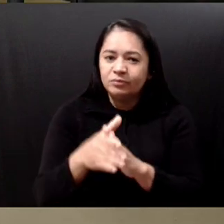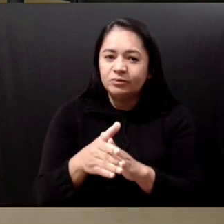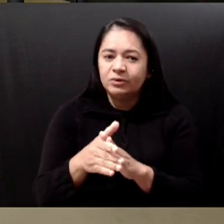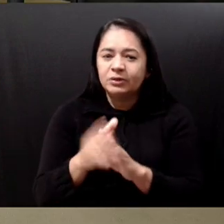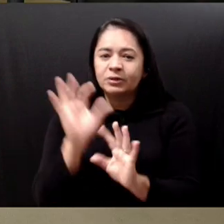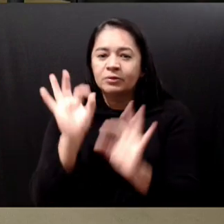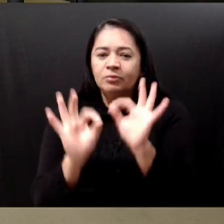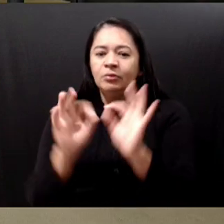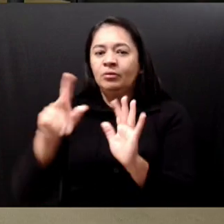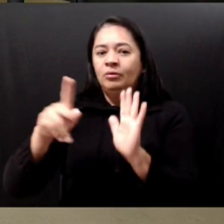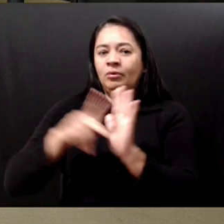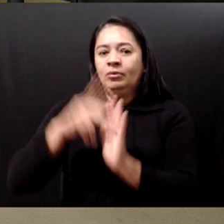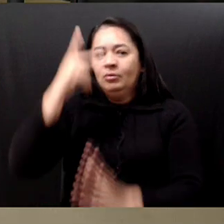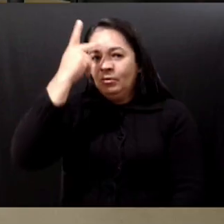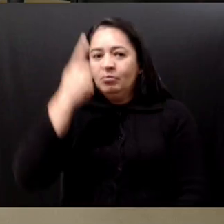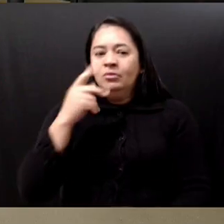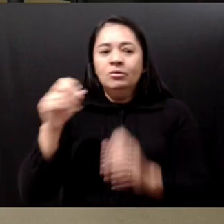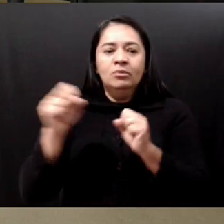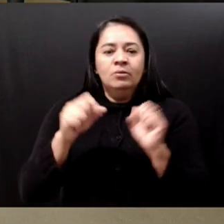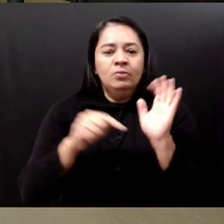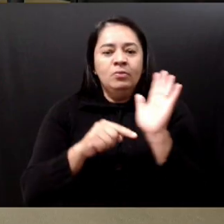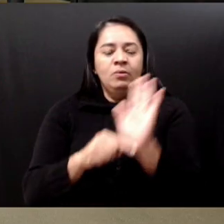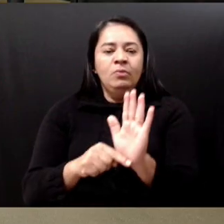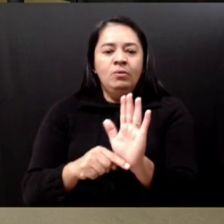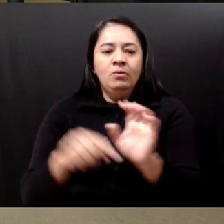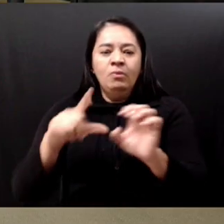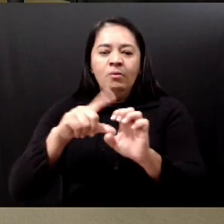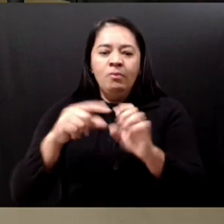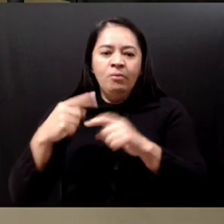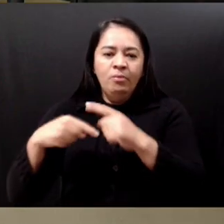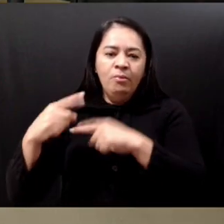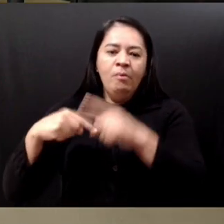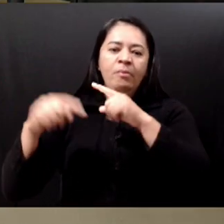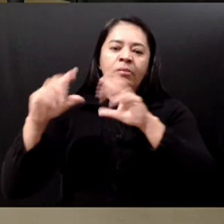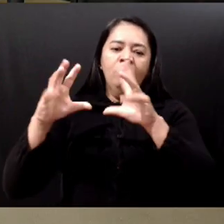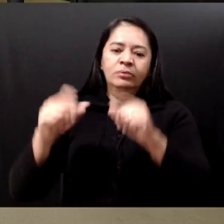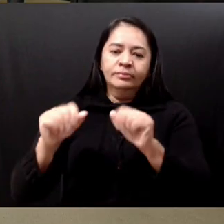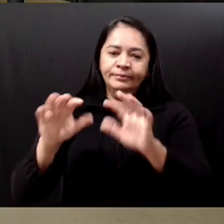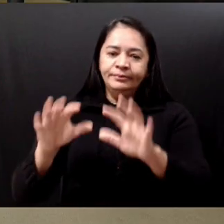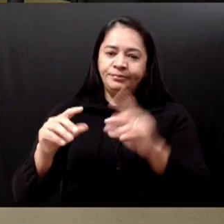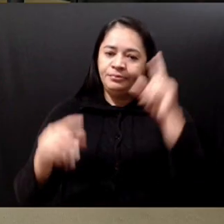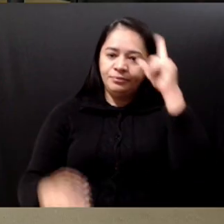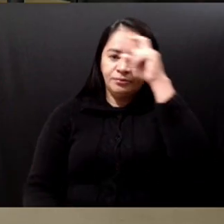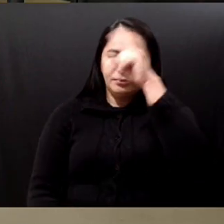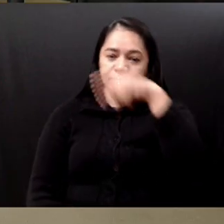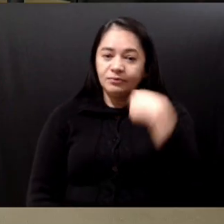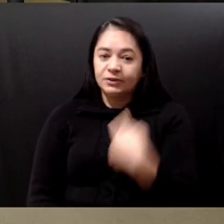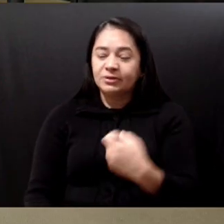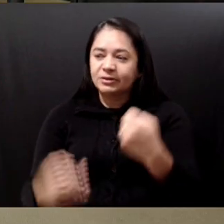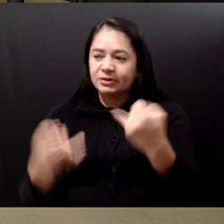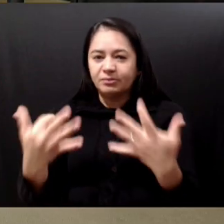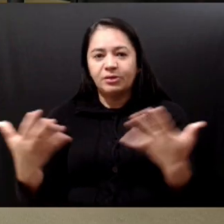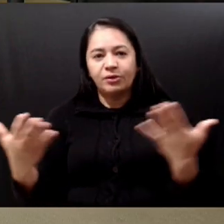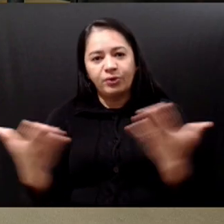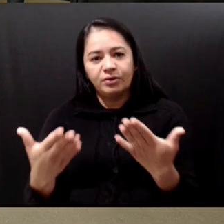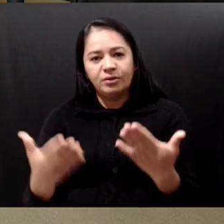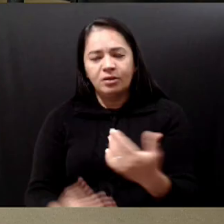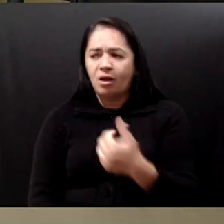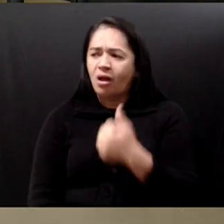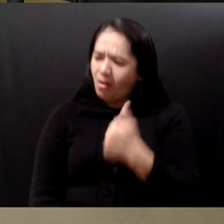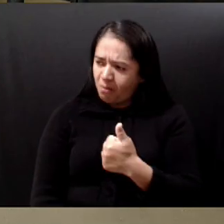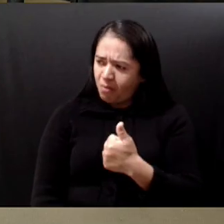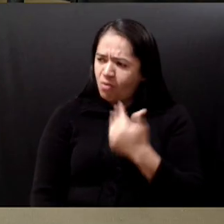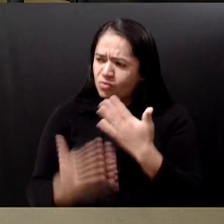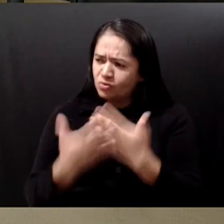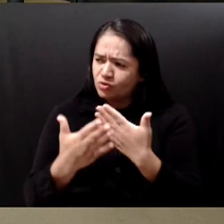ajudar o pequeno empreendedor a superar todas essas dificuldades que a gente está falando aqui? Realmente vale a pena estudar para